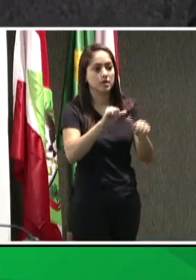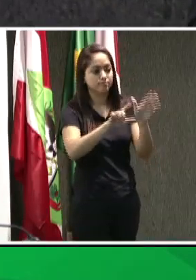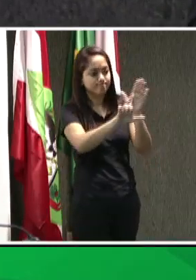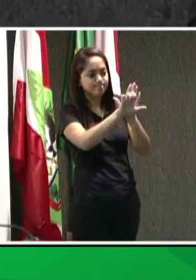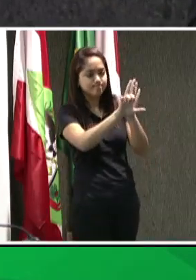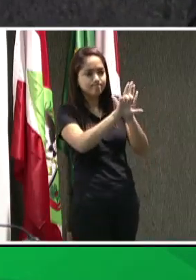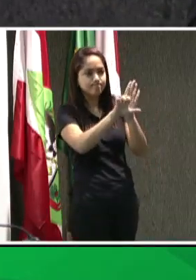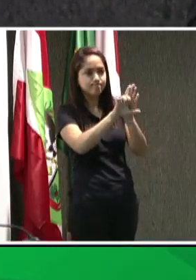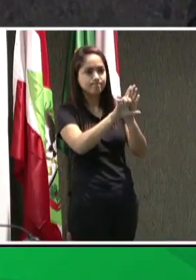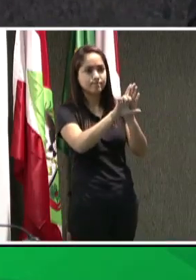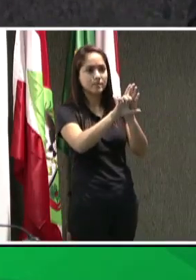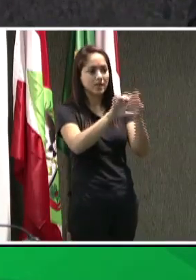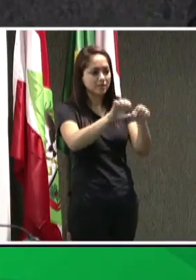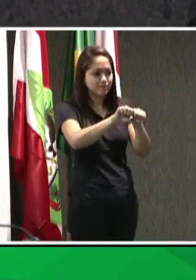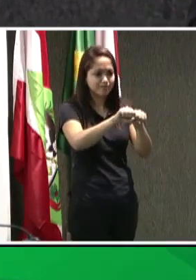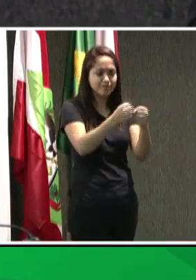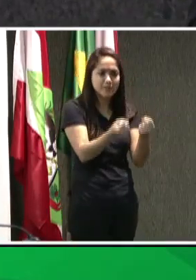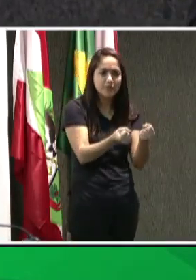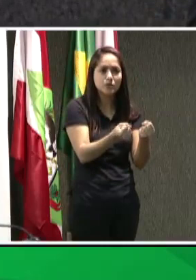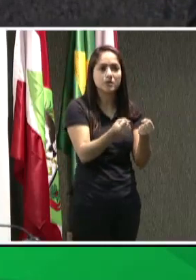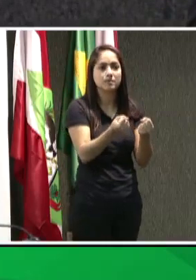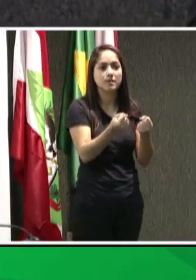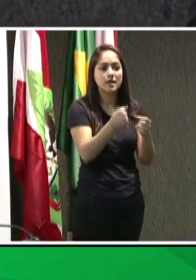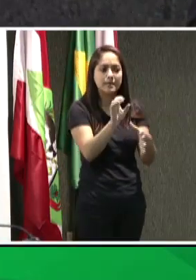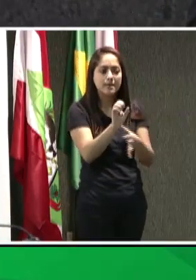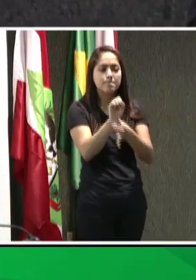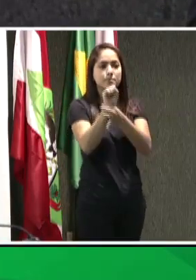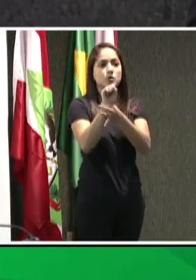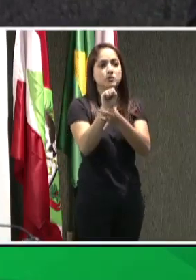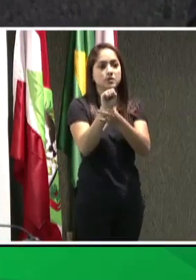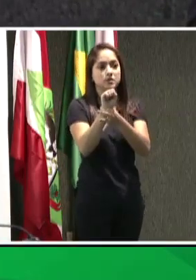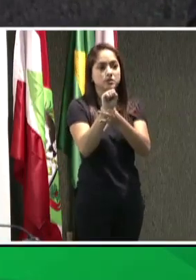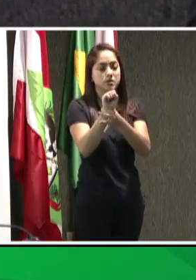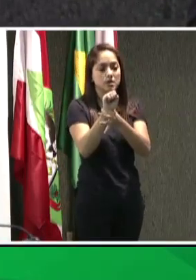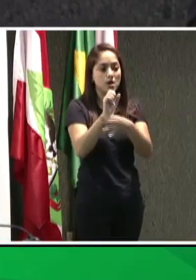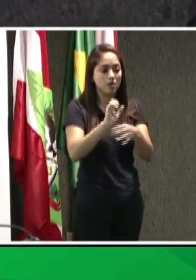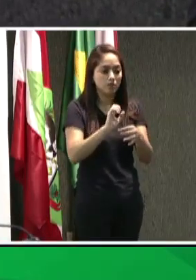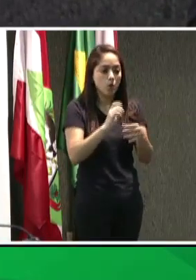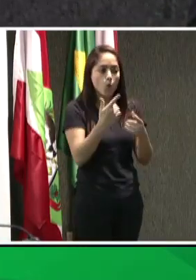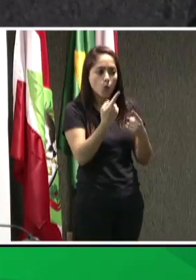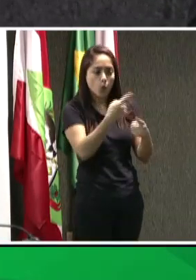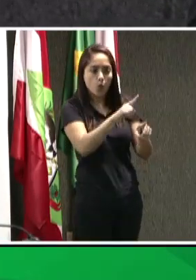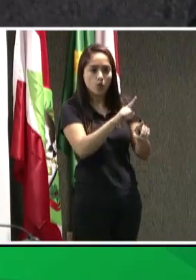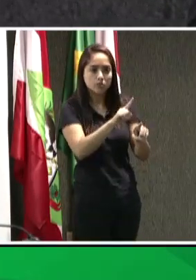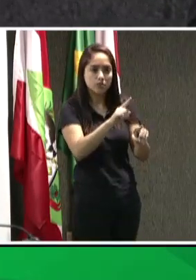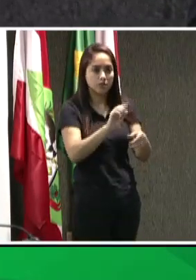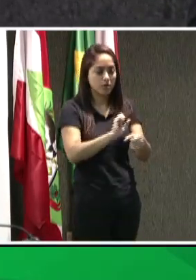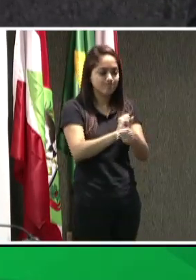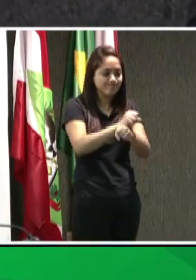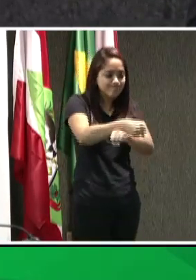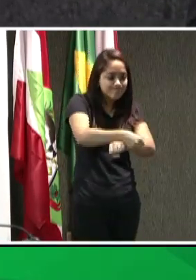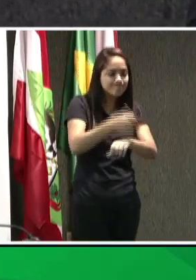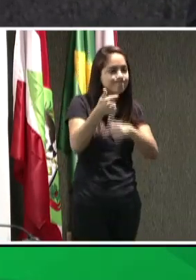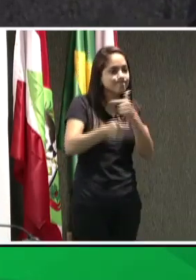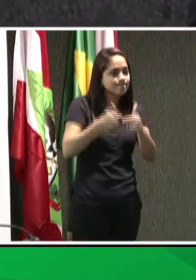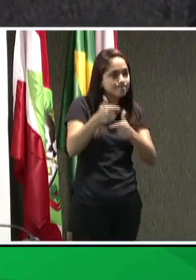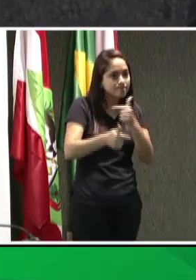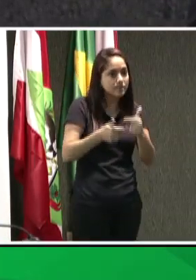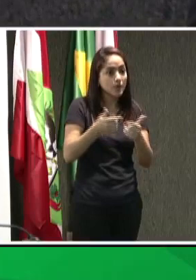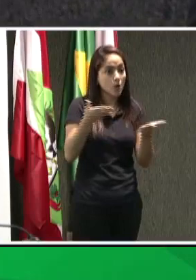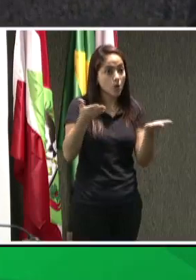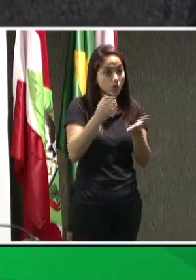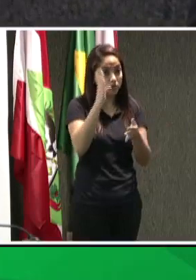legislação que protegia, que ia contra o trabalho escravo. Então, hoje nós temos no